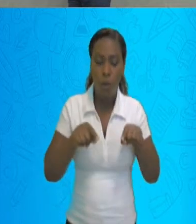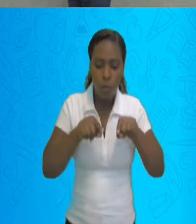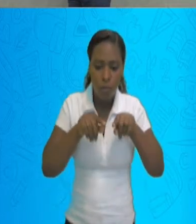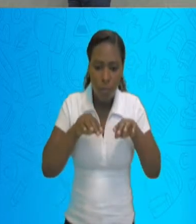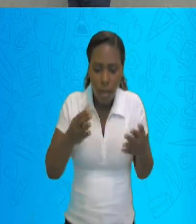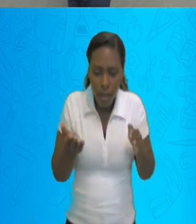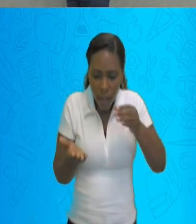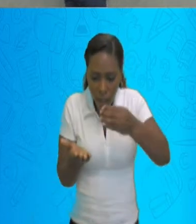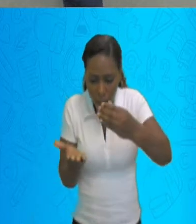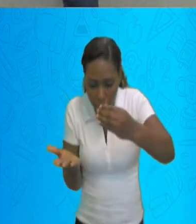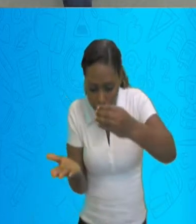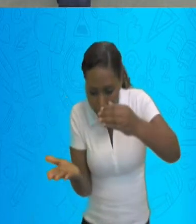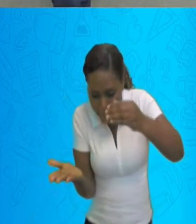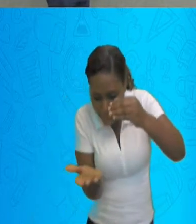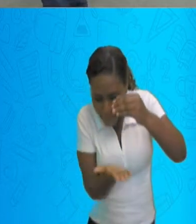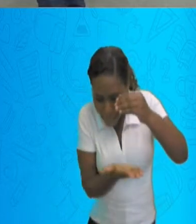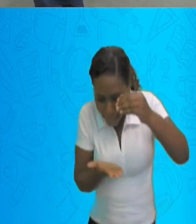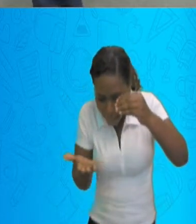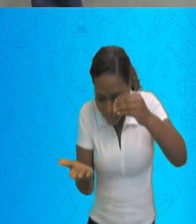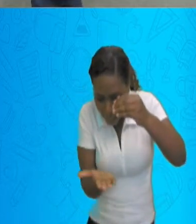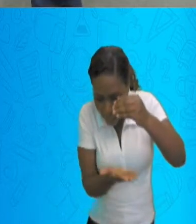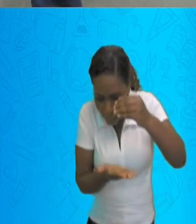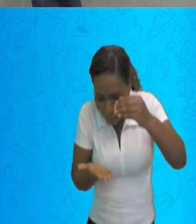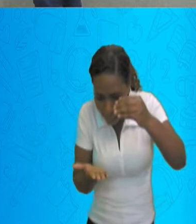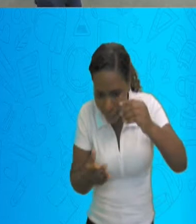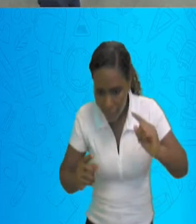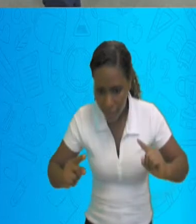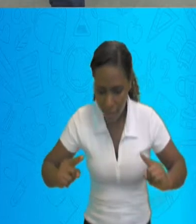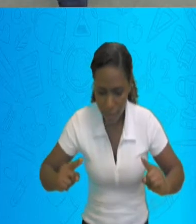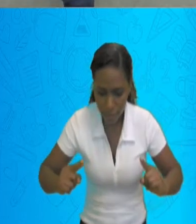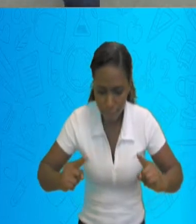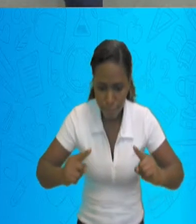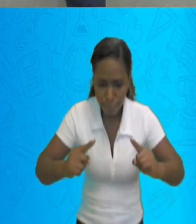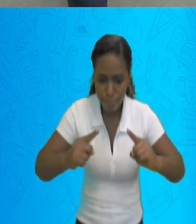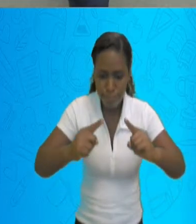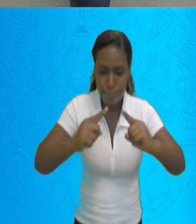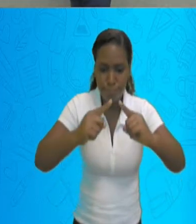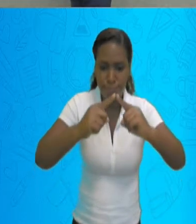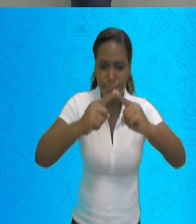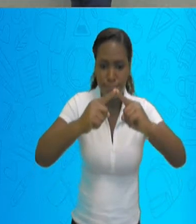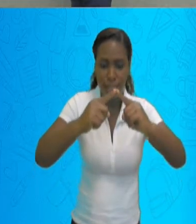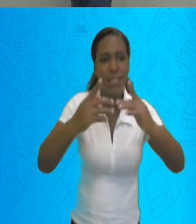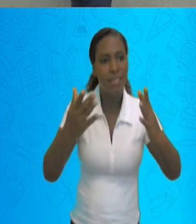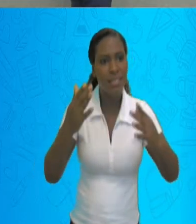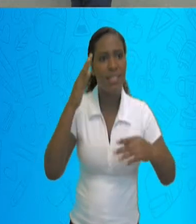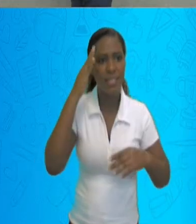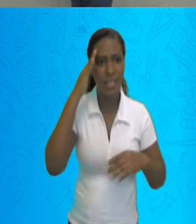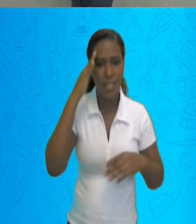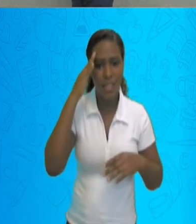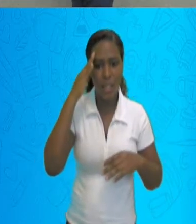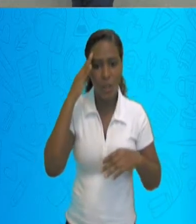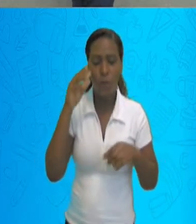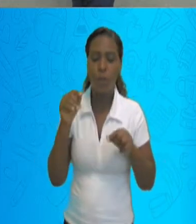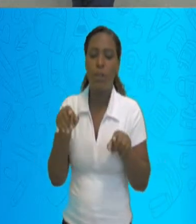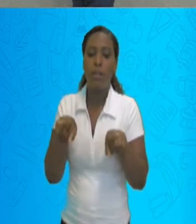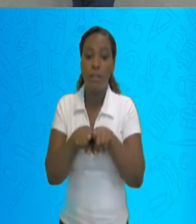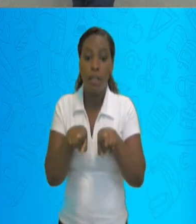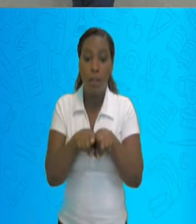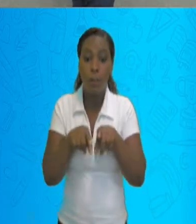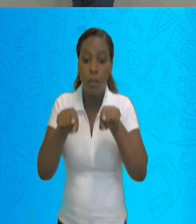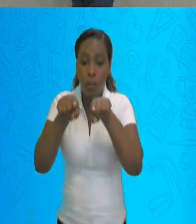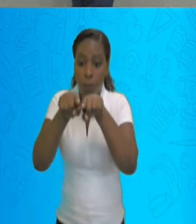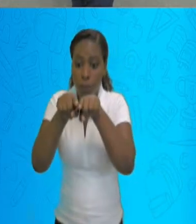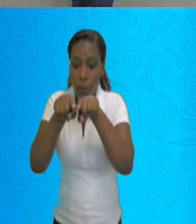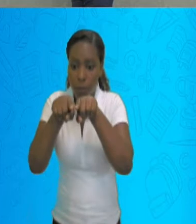se cruzam. E é uma figura fechada. Olha aqui o quadrado. Segmentos de retas